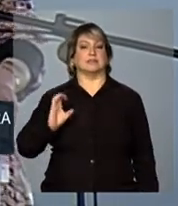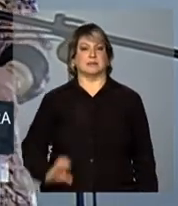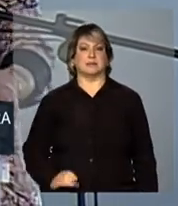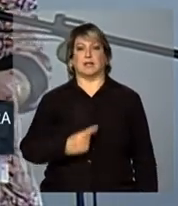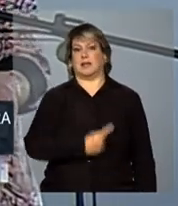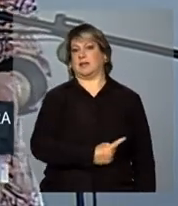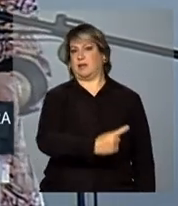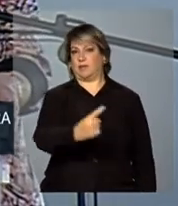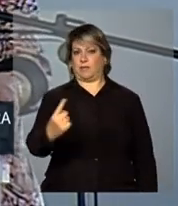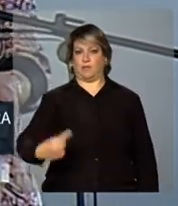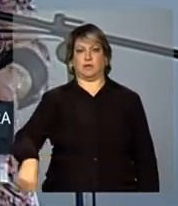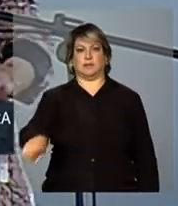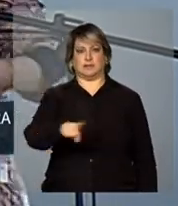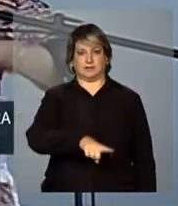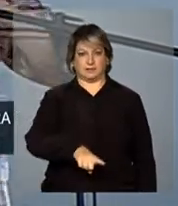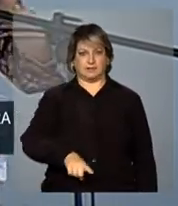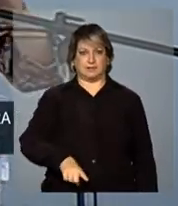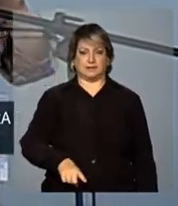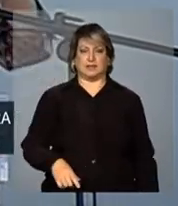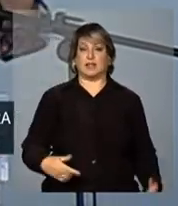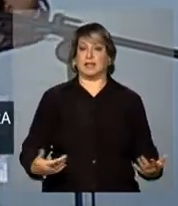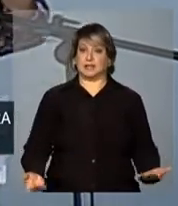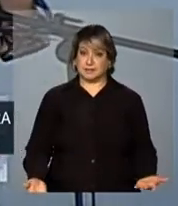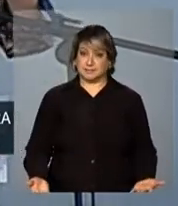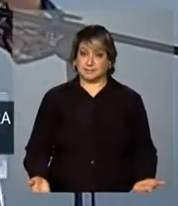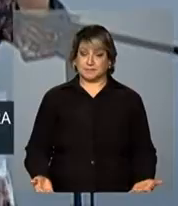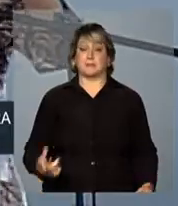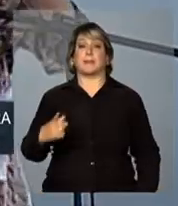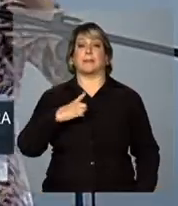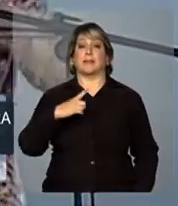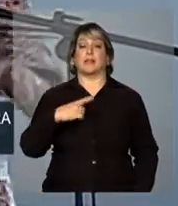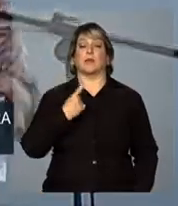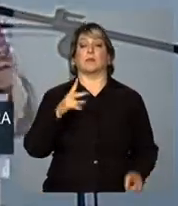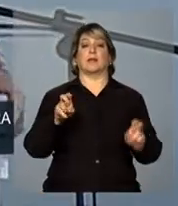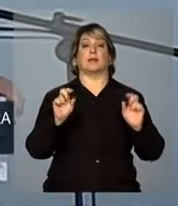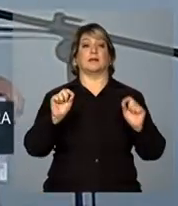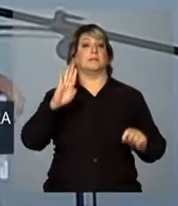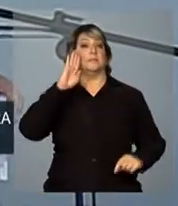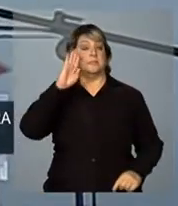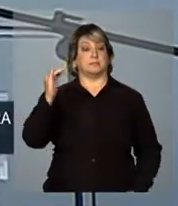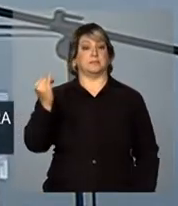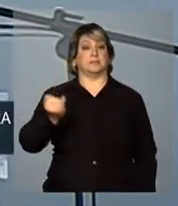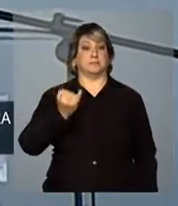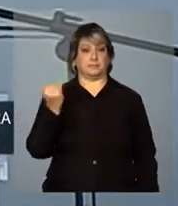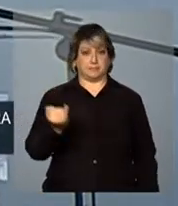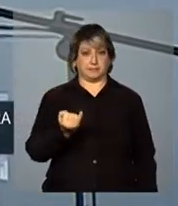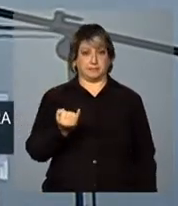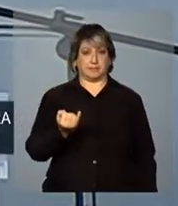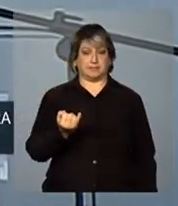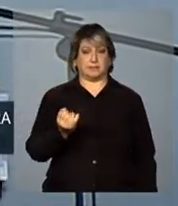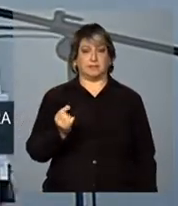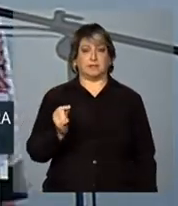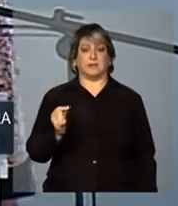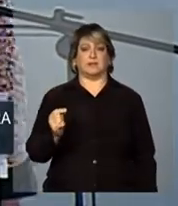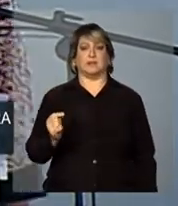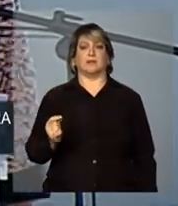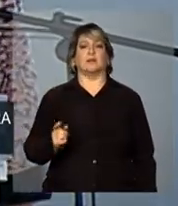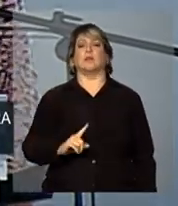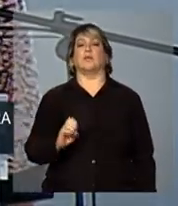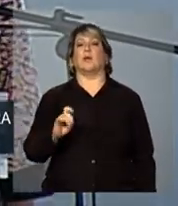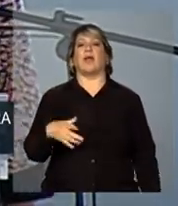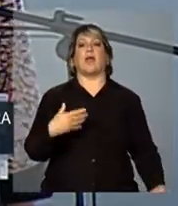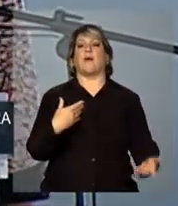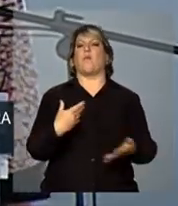de cada um de vocês. E aí tem uma questão que é fundamental. Não é qualquer